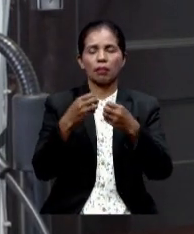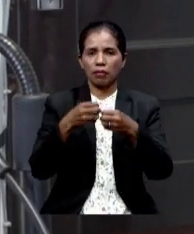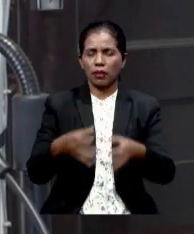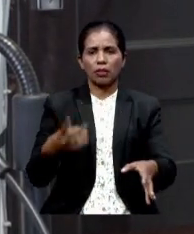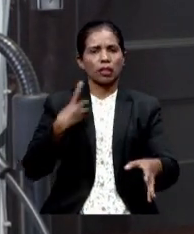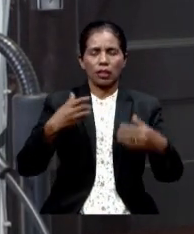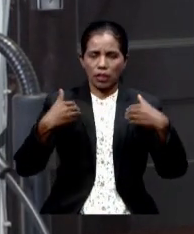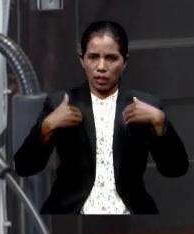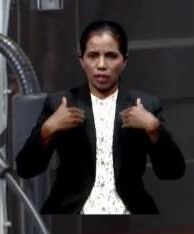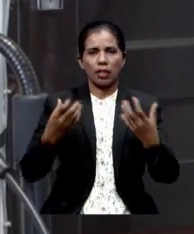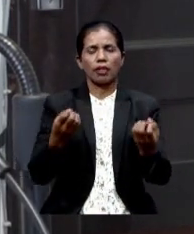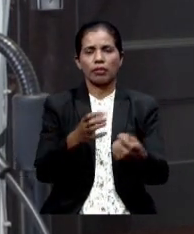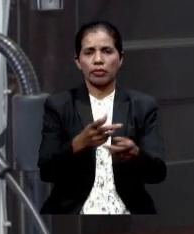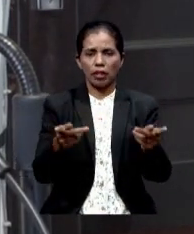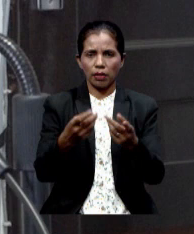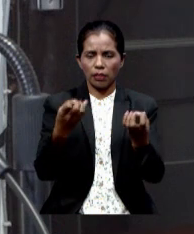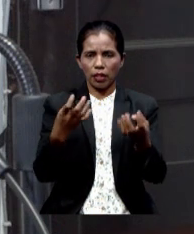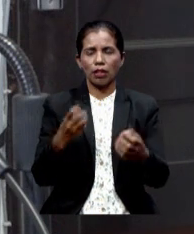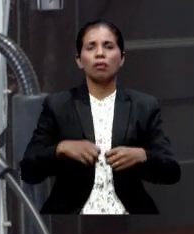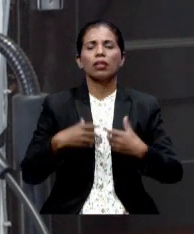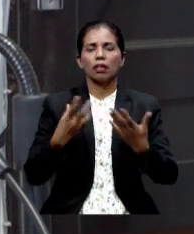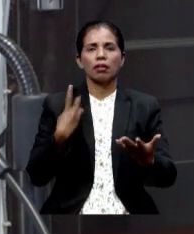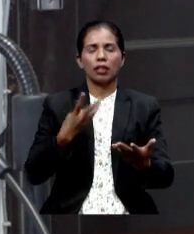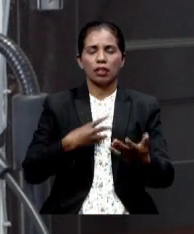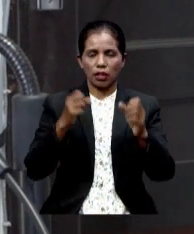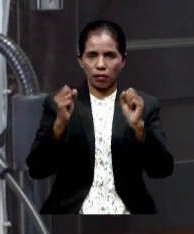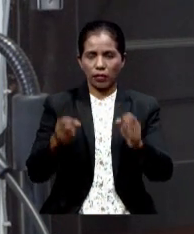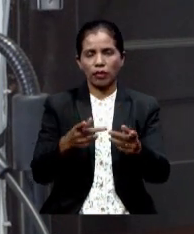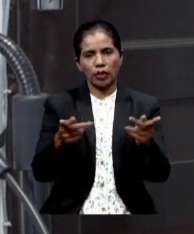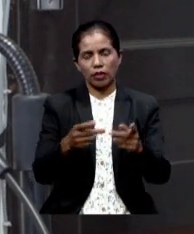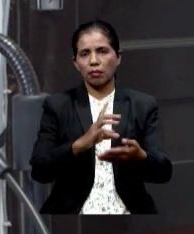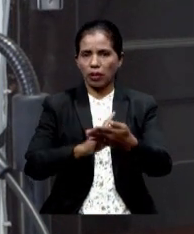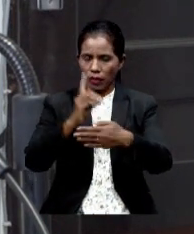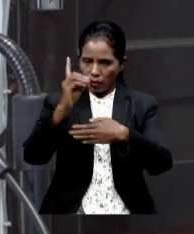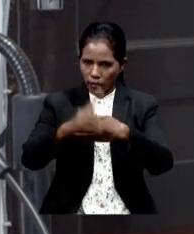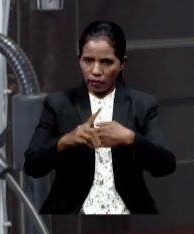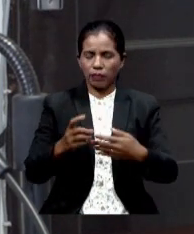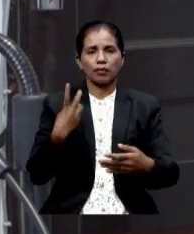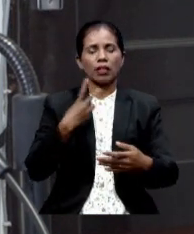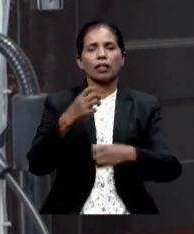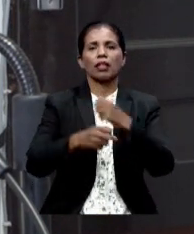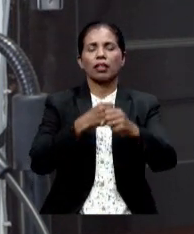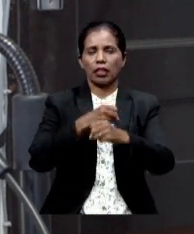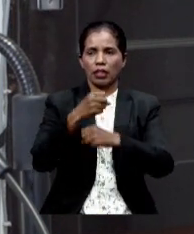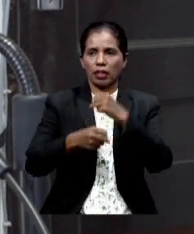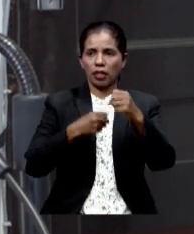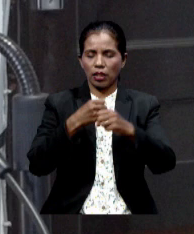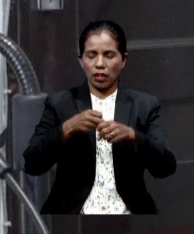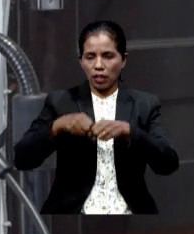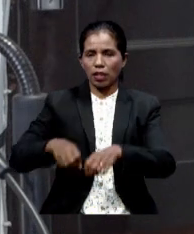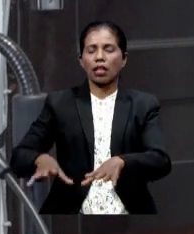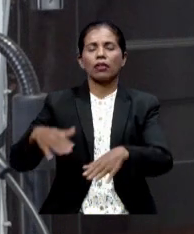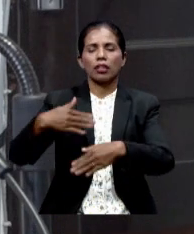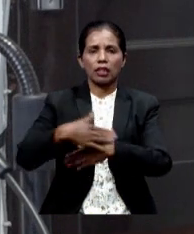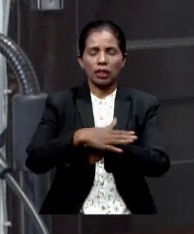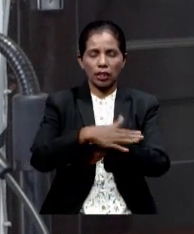barak. Agora, halo no sama ita halo condição para setor se lu nebel desenvolve. Ita tinan-tinan ita lakon ikan ya tasilaran.